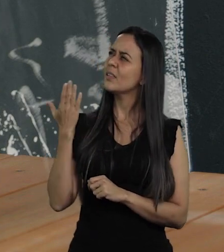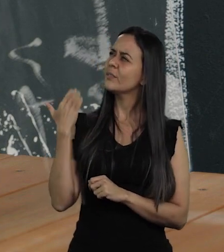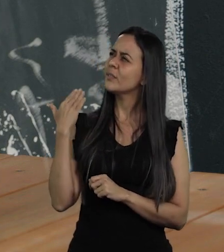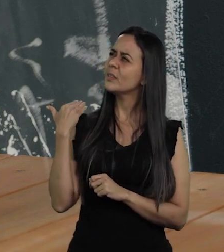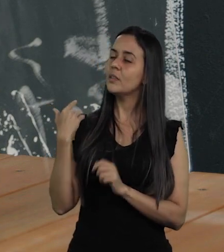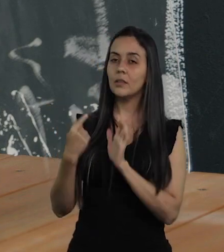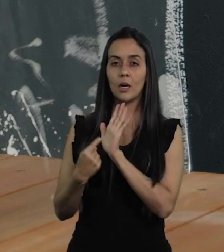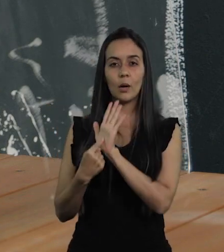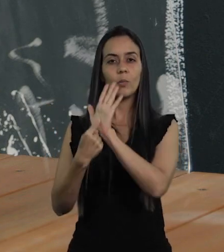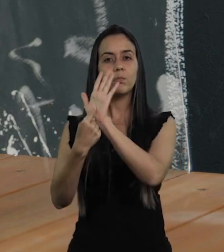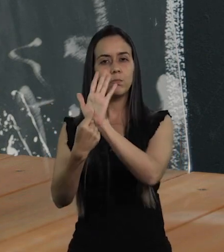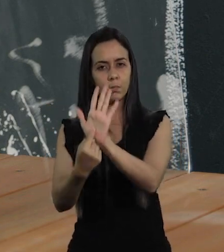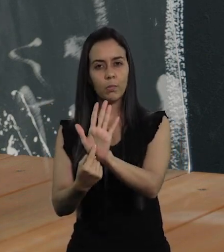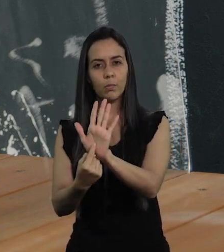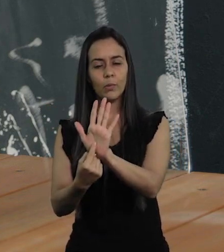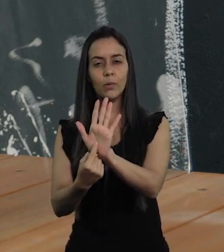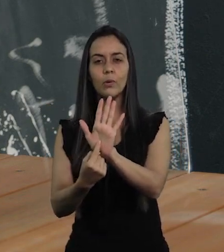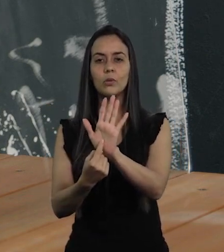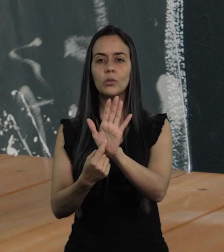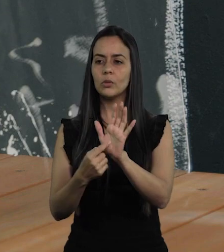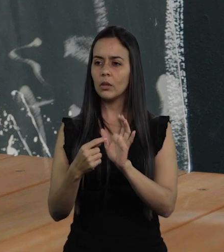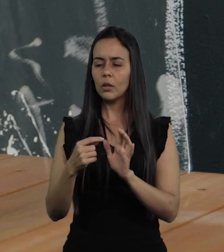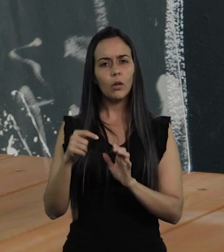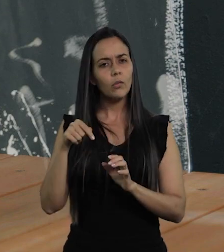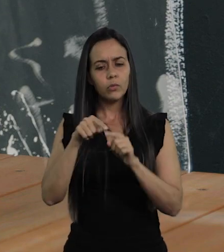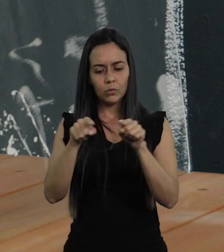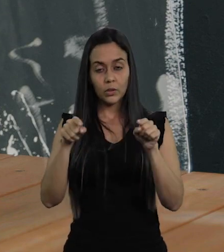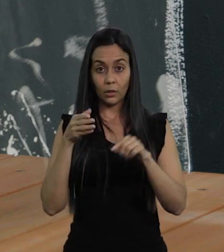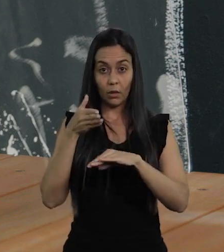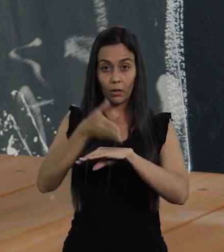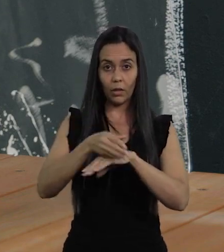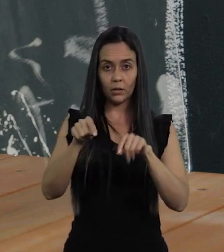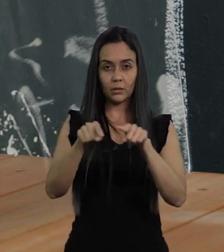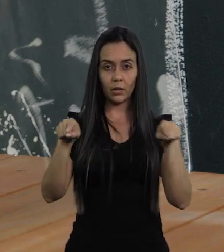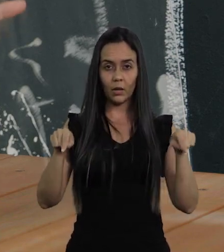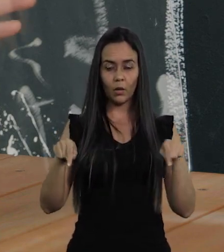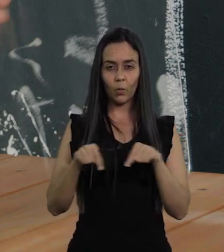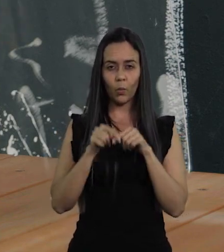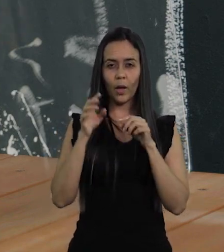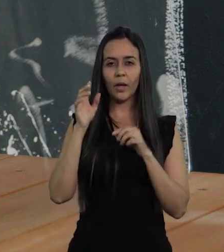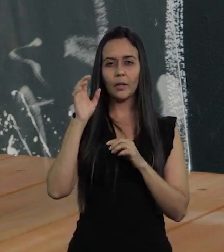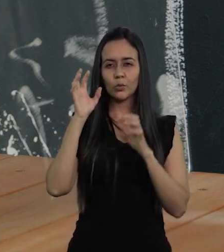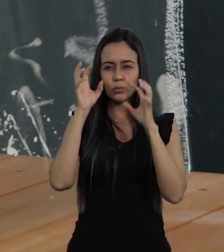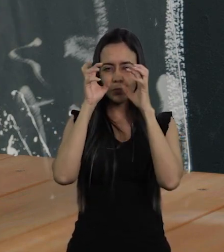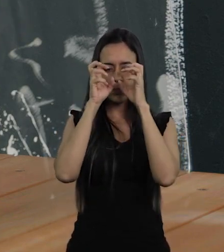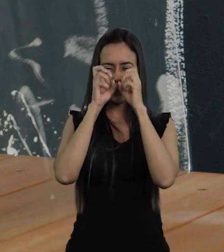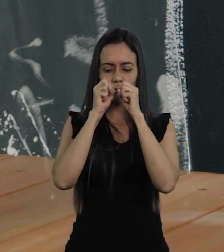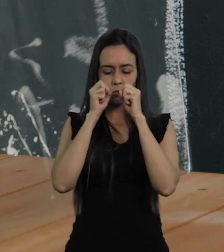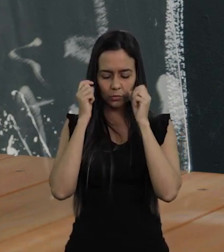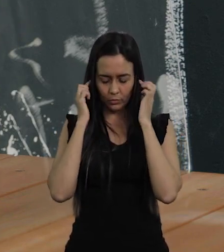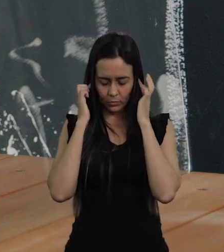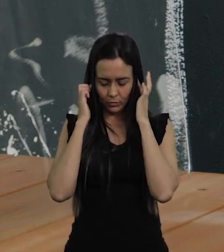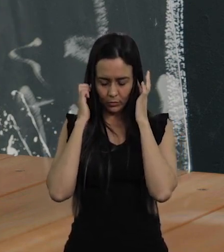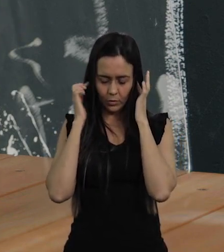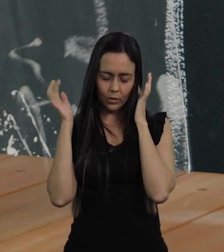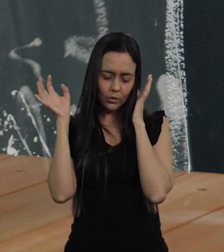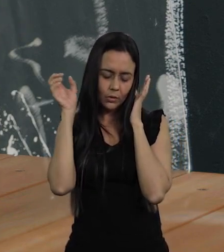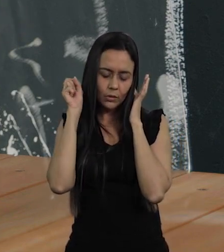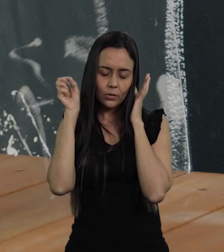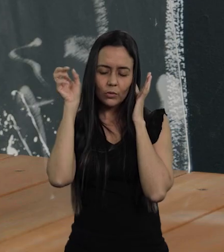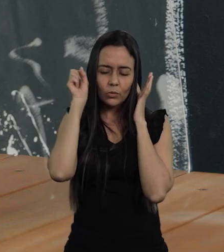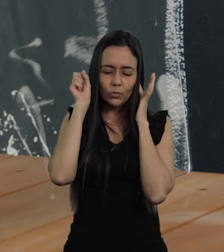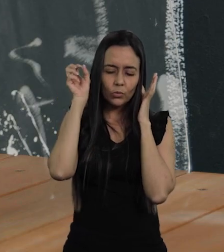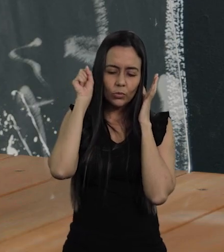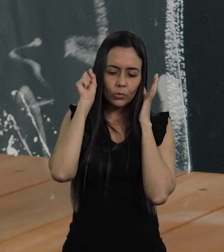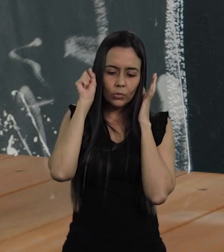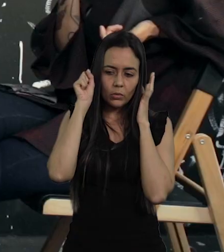Hilst, de uma gravação dela. Você fica num quarto escuro, escutar a voz de uma pessoa que é muito próxima sua e que não está mais